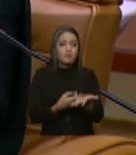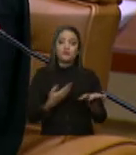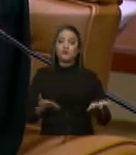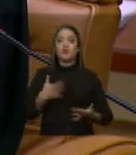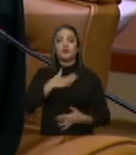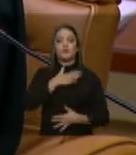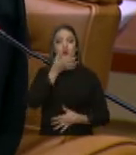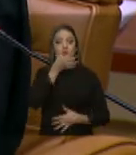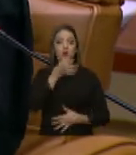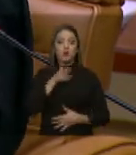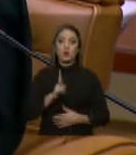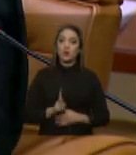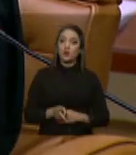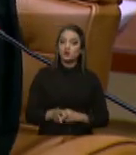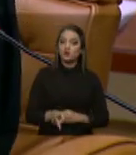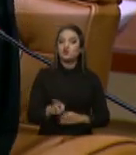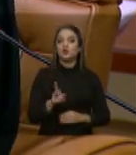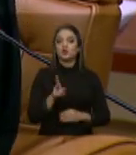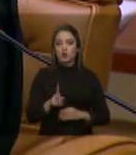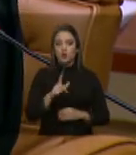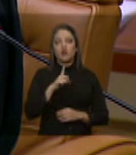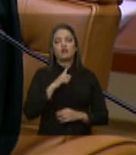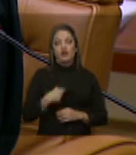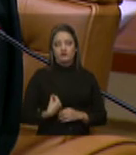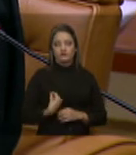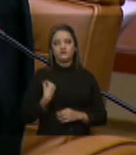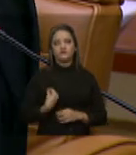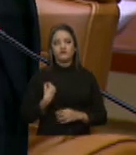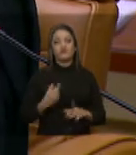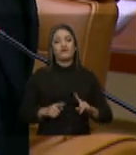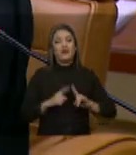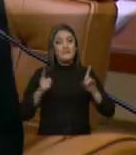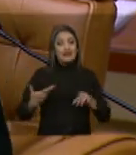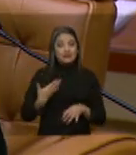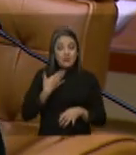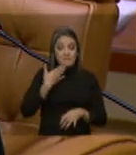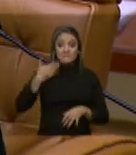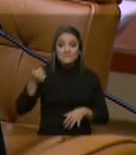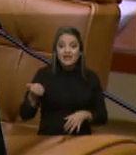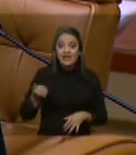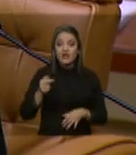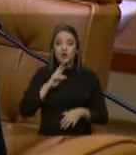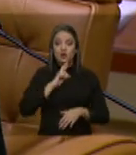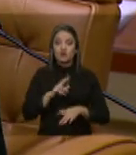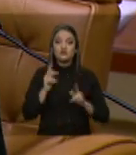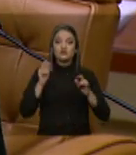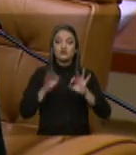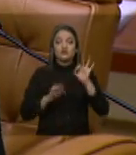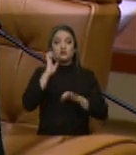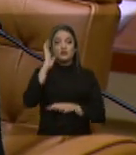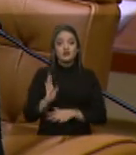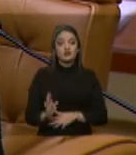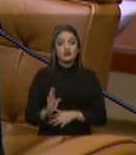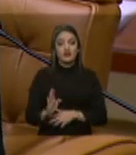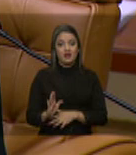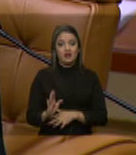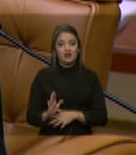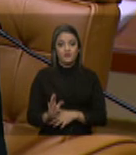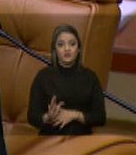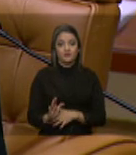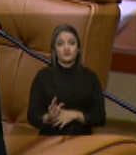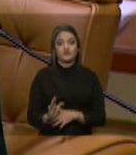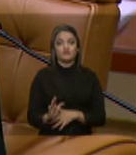continuam existindo mas para maior eficácia maior deficiência da justiça brasileira aqui devem seguir nas hipóteses que seja